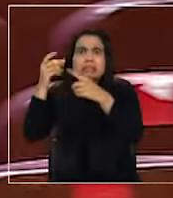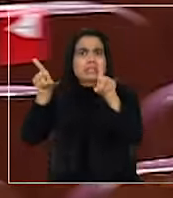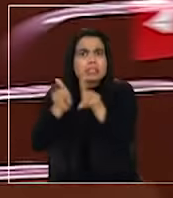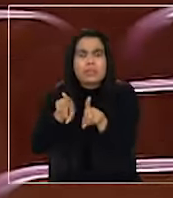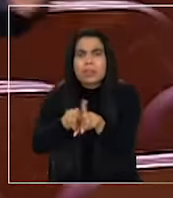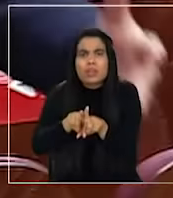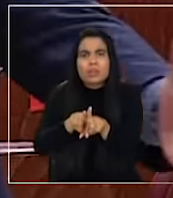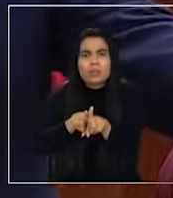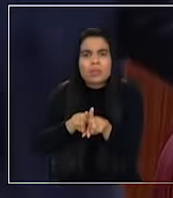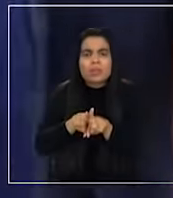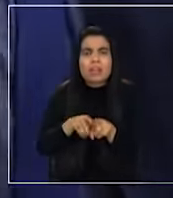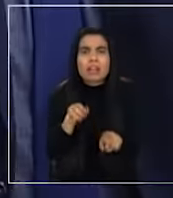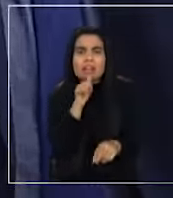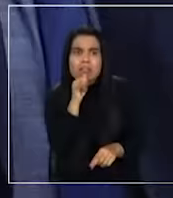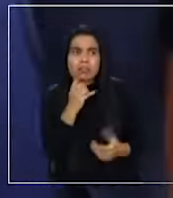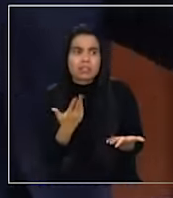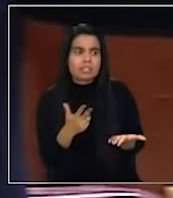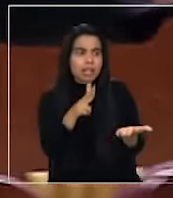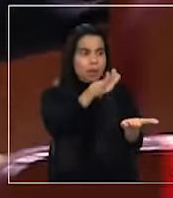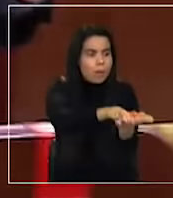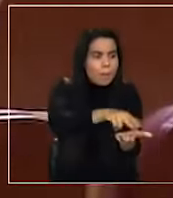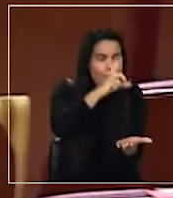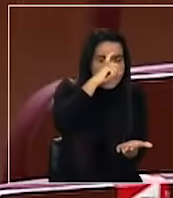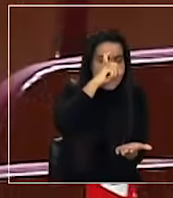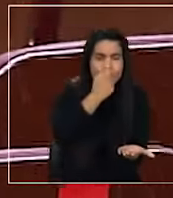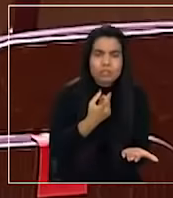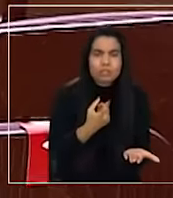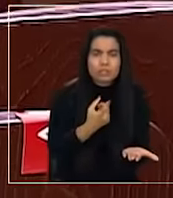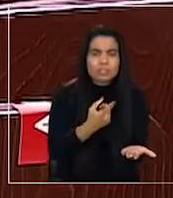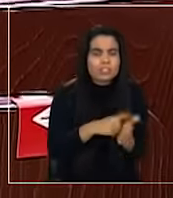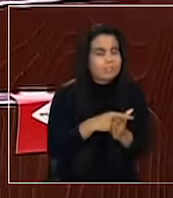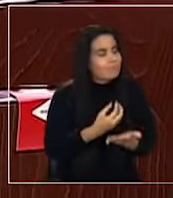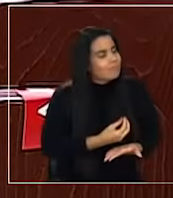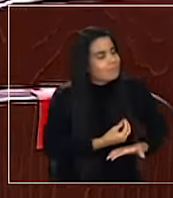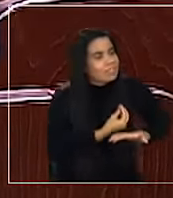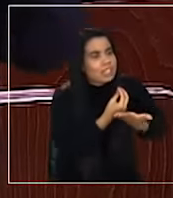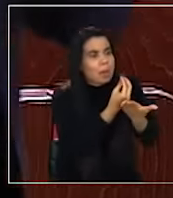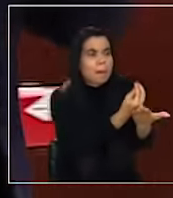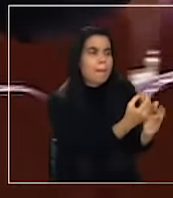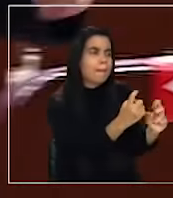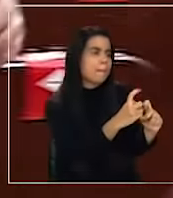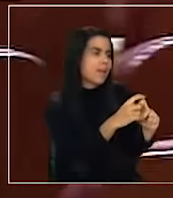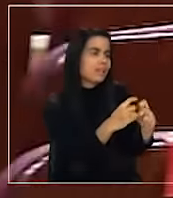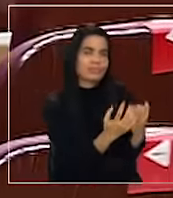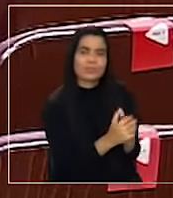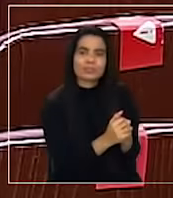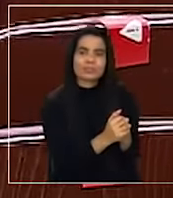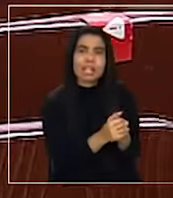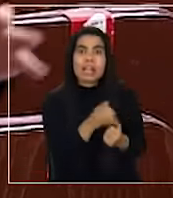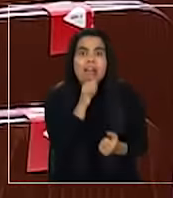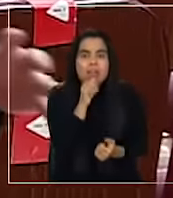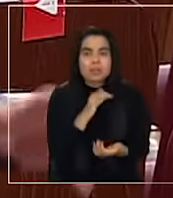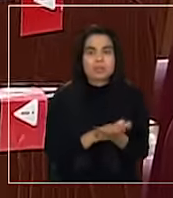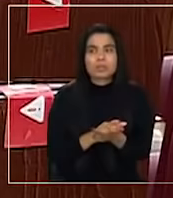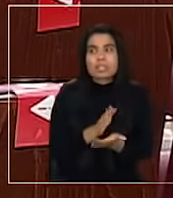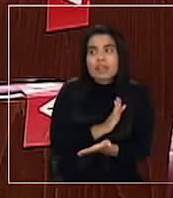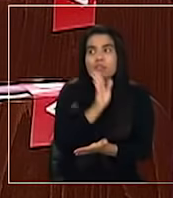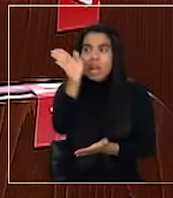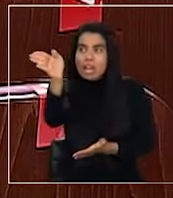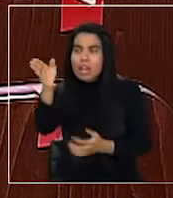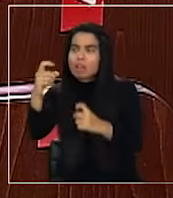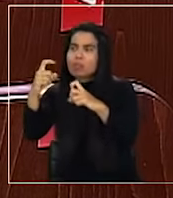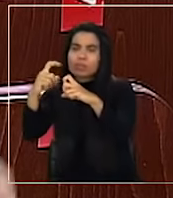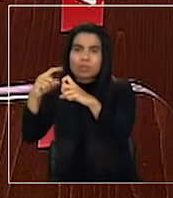vida nas mãos do médico. Quando você vai no hospital, o médico fala para você, você nunca viu aquele médico na